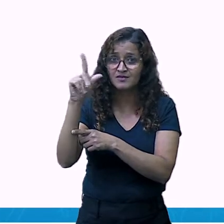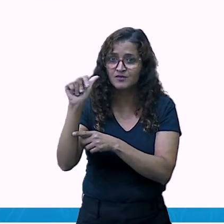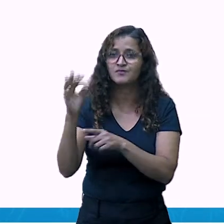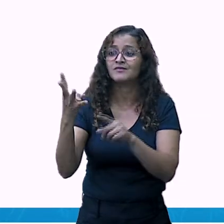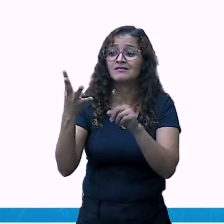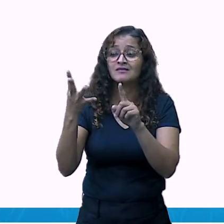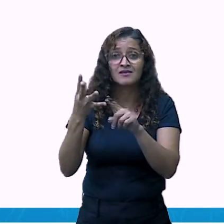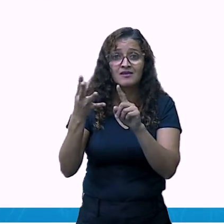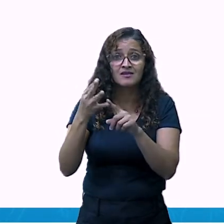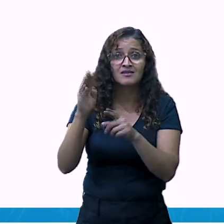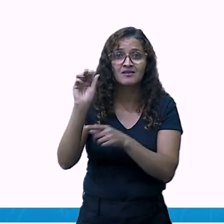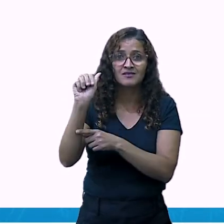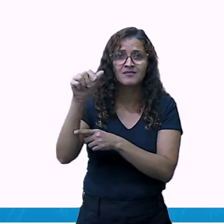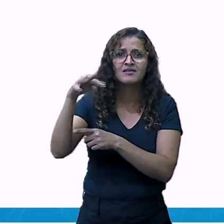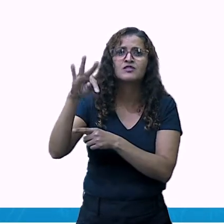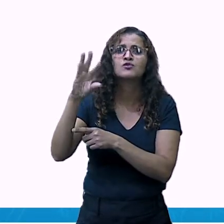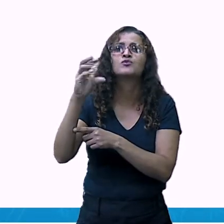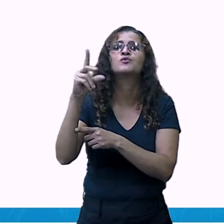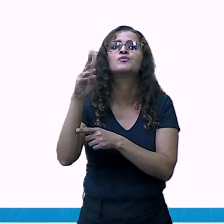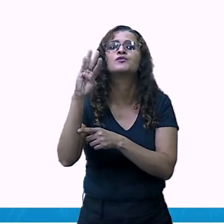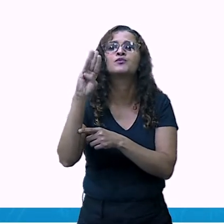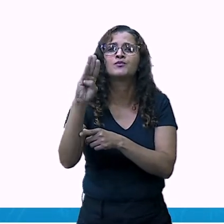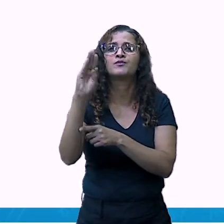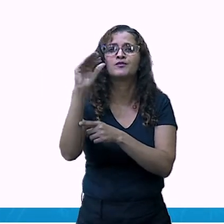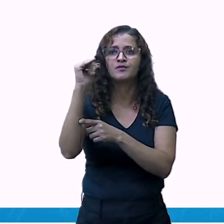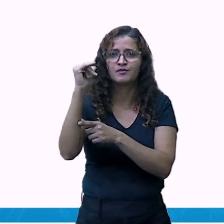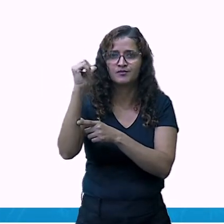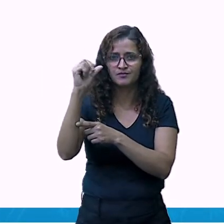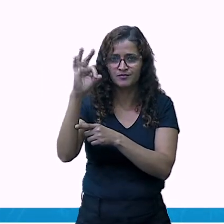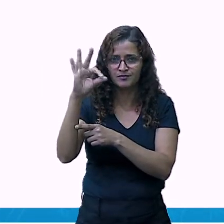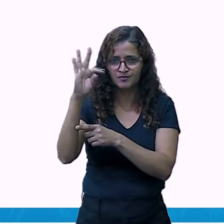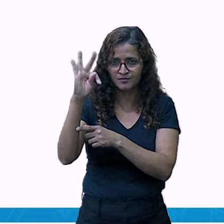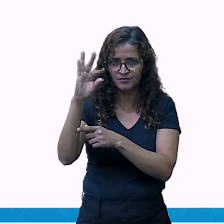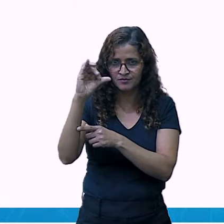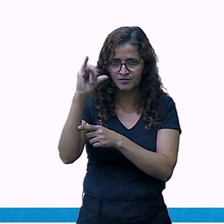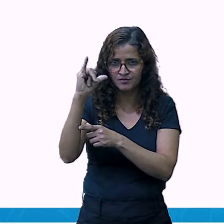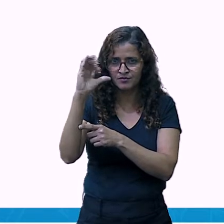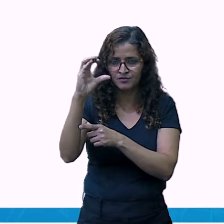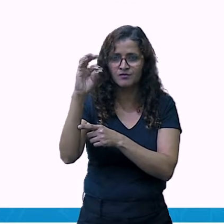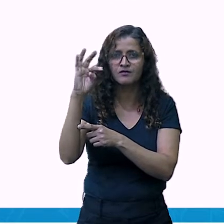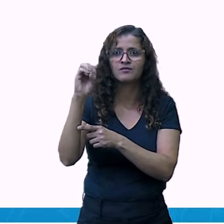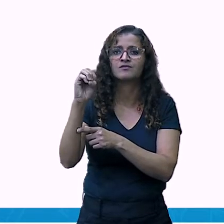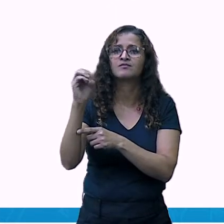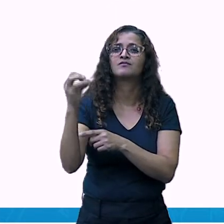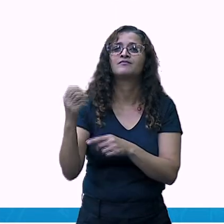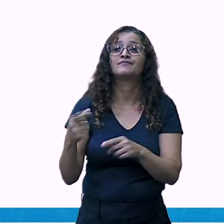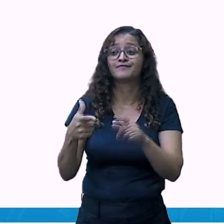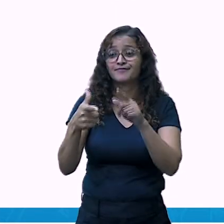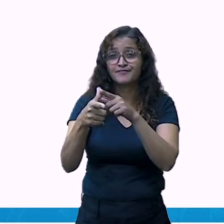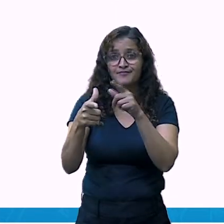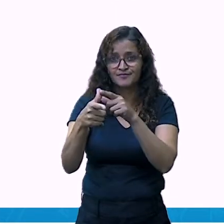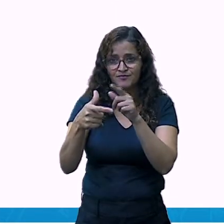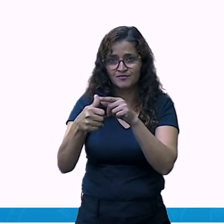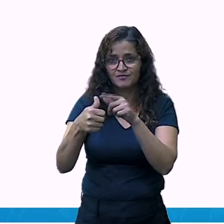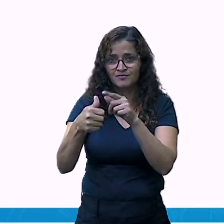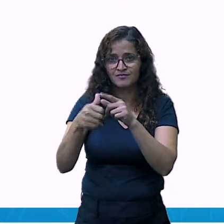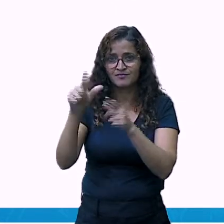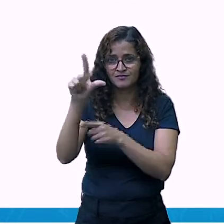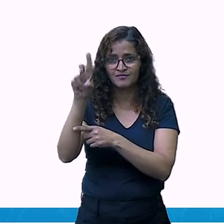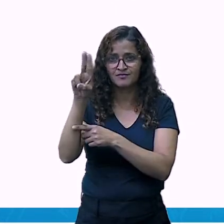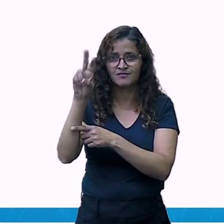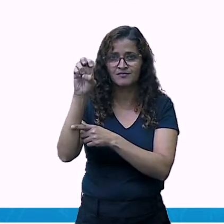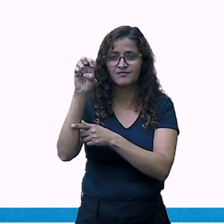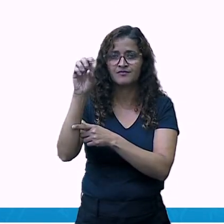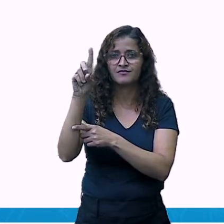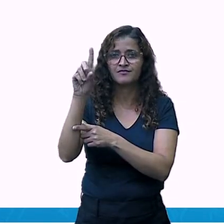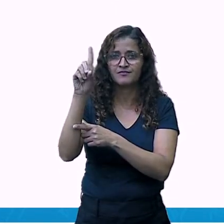aplicado controladores biológicos em substituição aos herbicidas